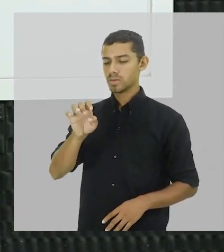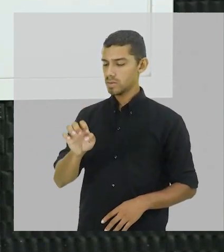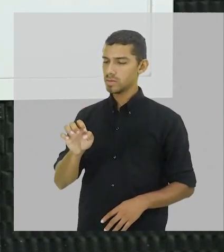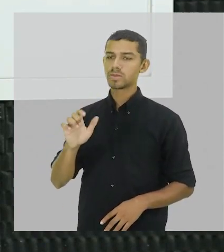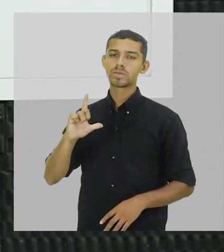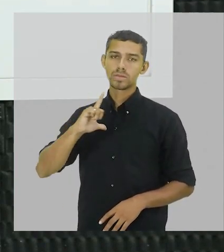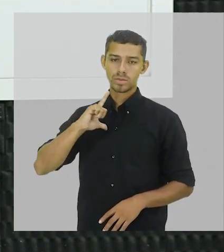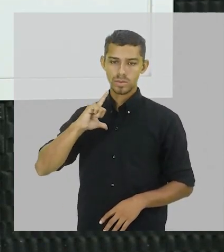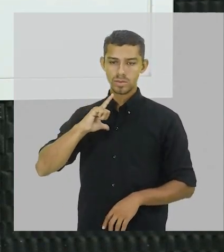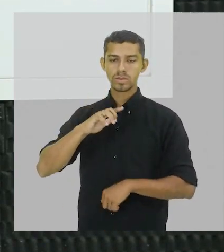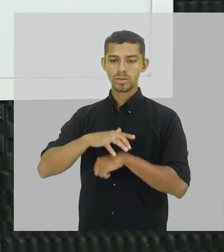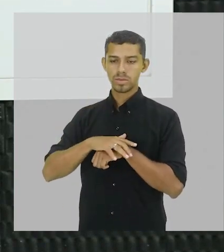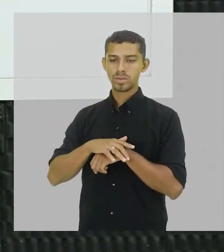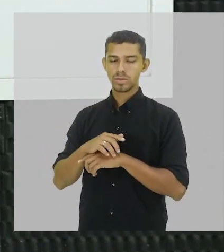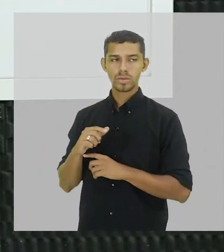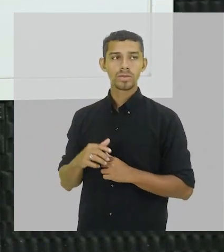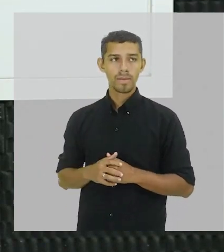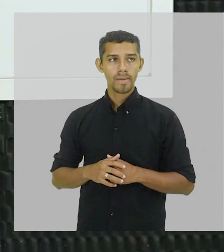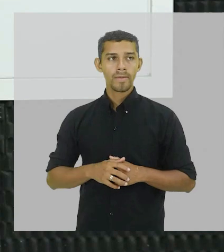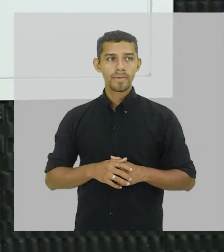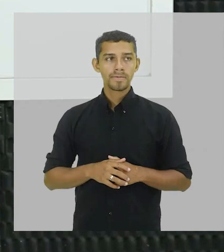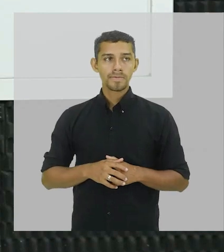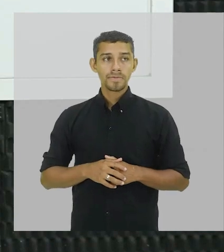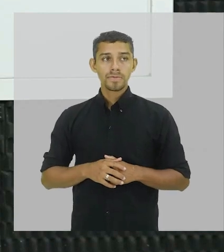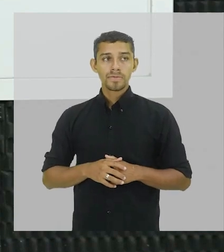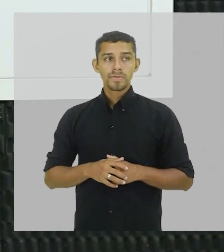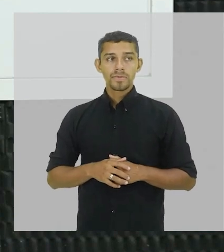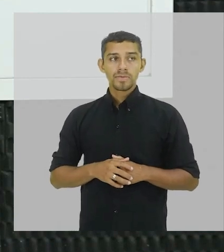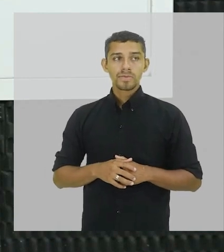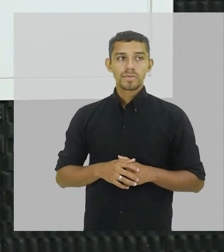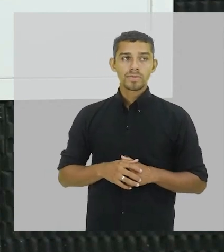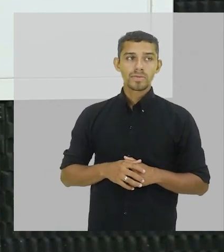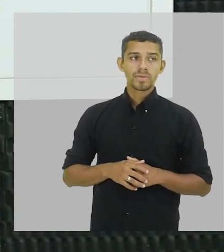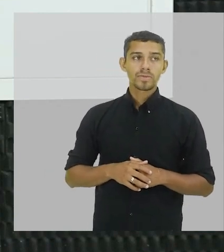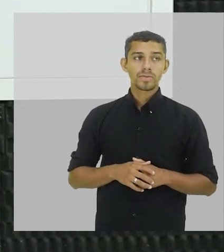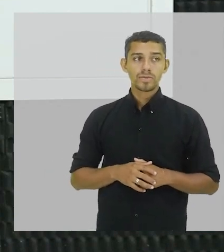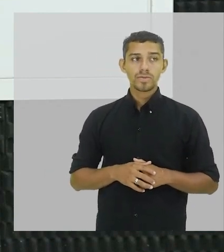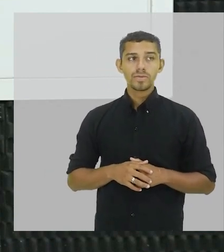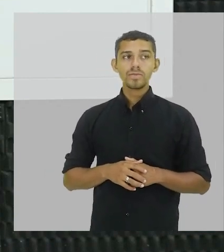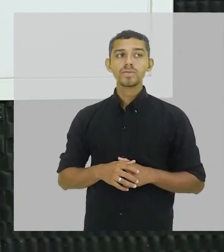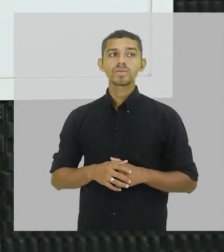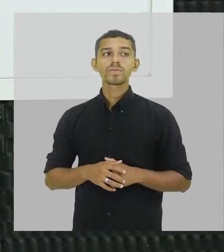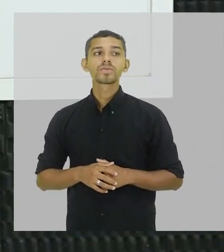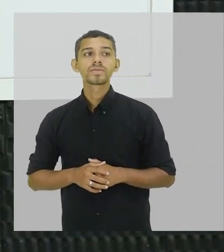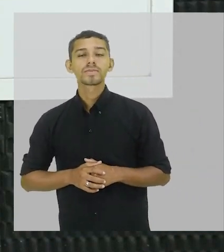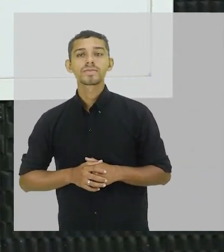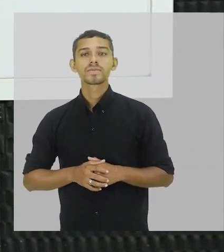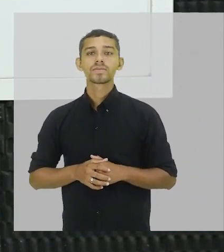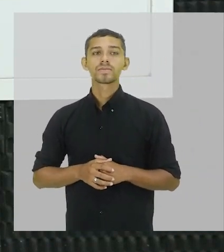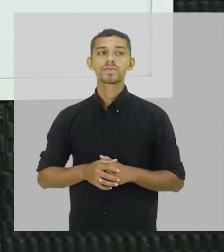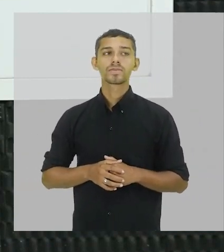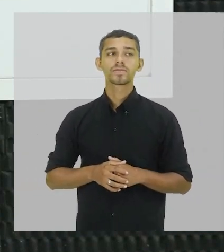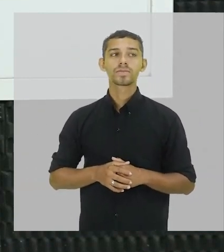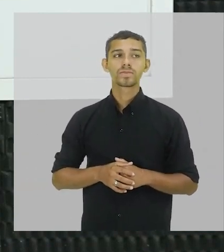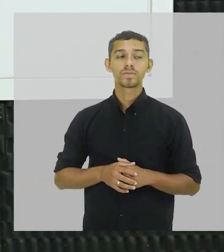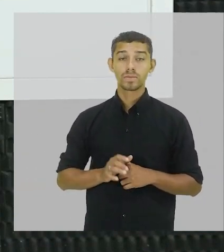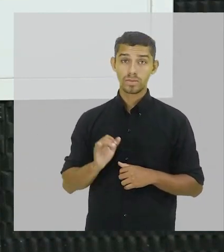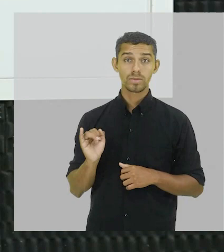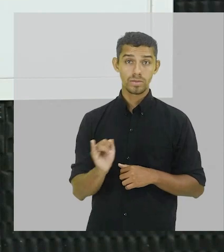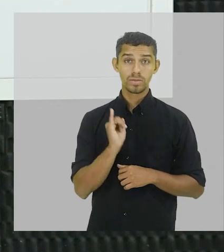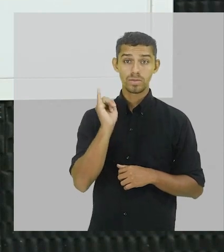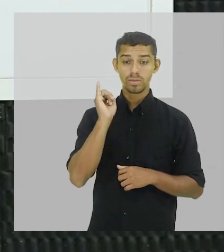parede, né? Vamos assim dizer, né? Então, aqui ela está fixa. Isso é